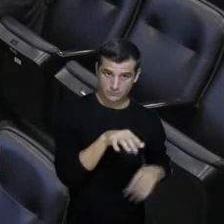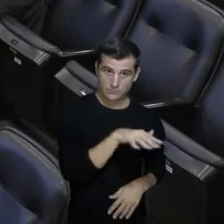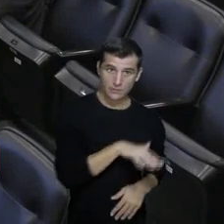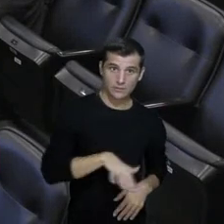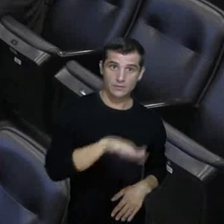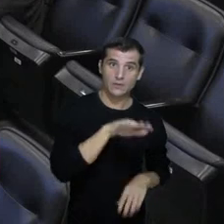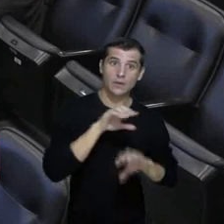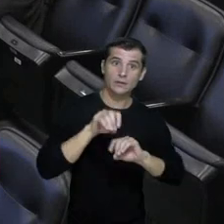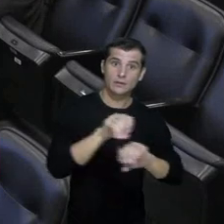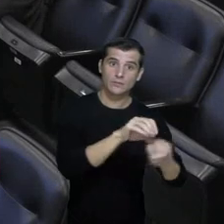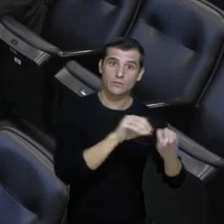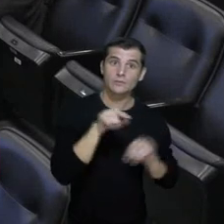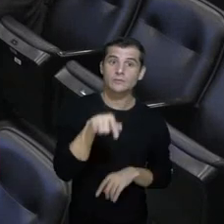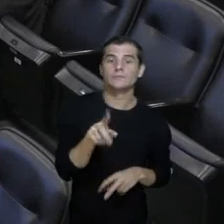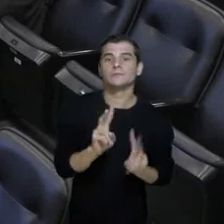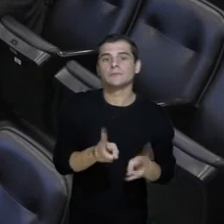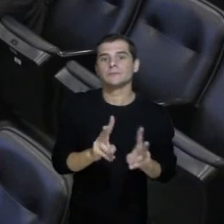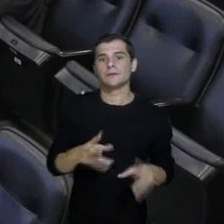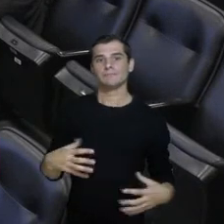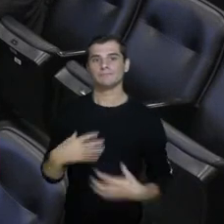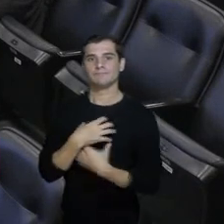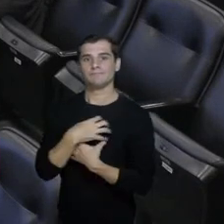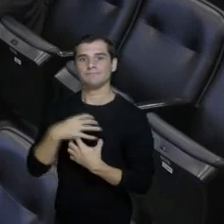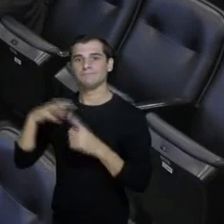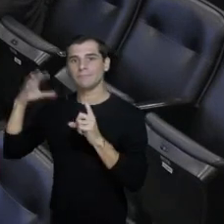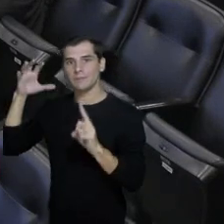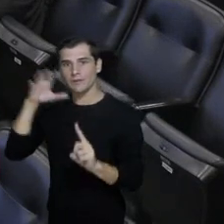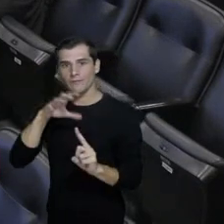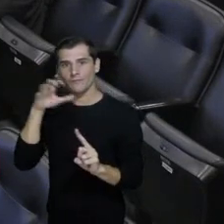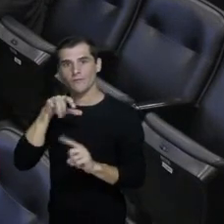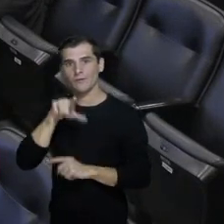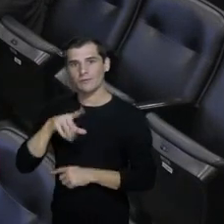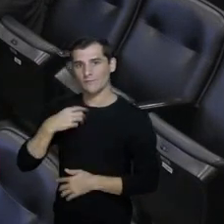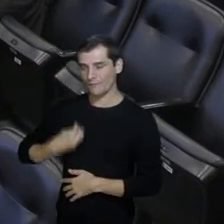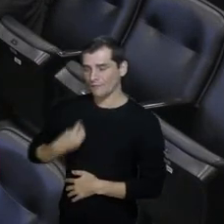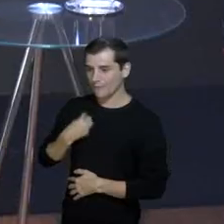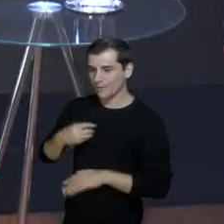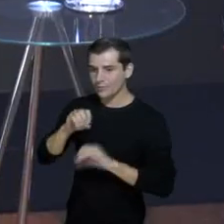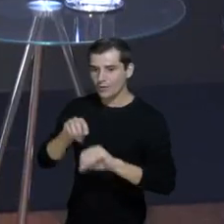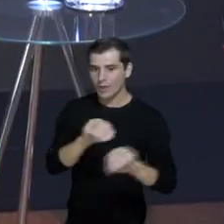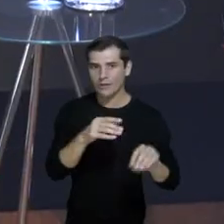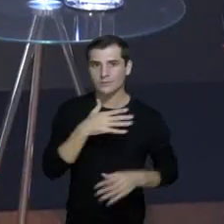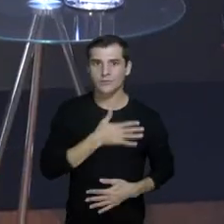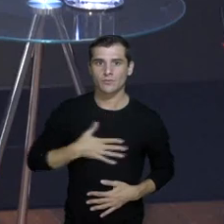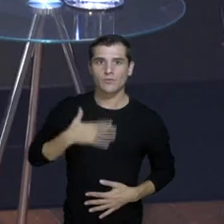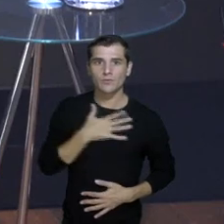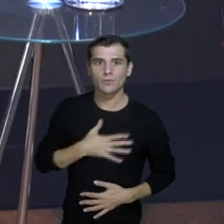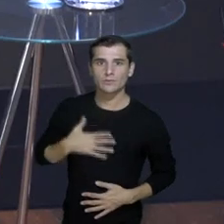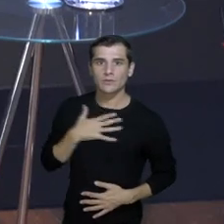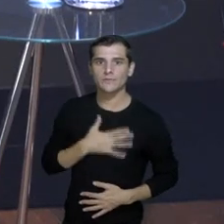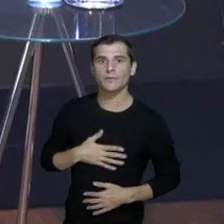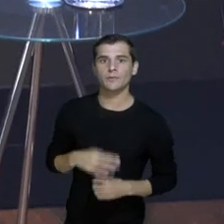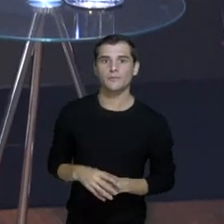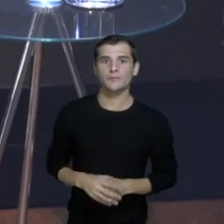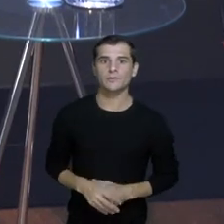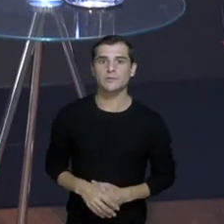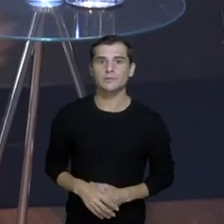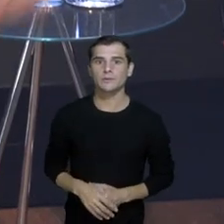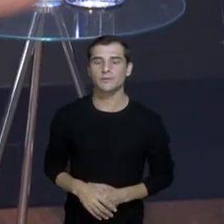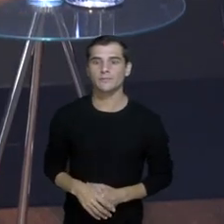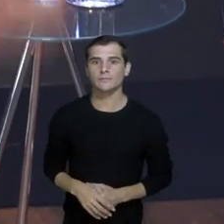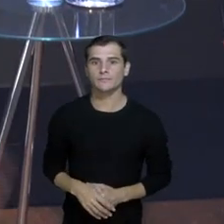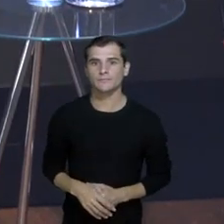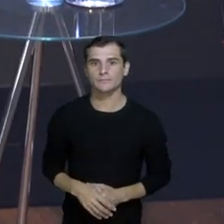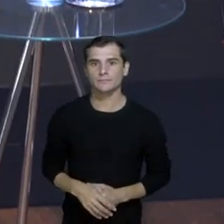me me impressionou sou um entusiasta da educação sempre tive por longos anos né na na na educação